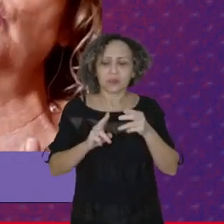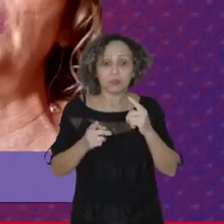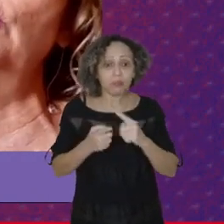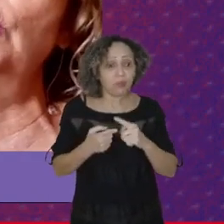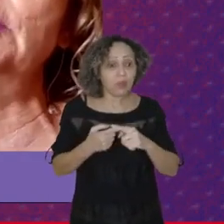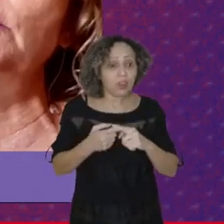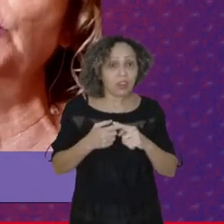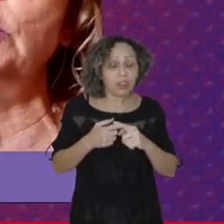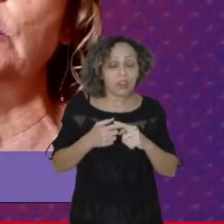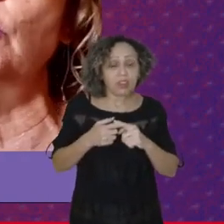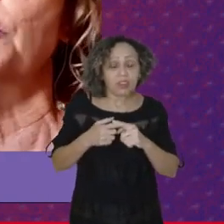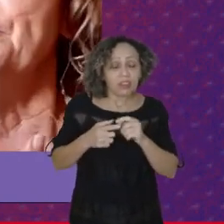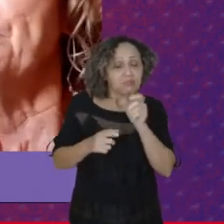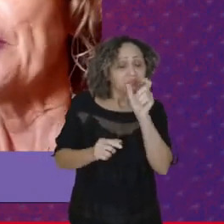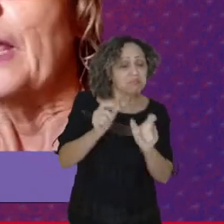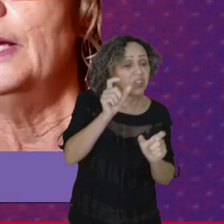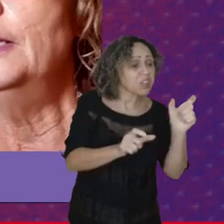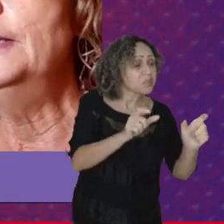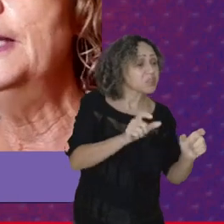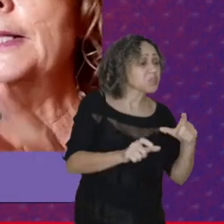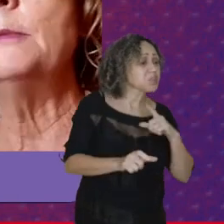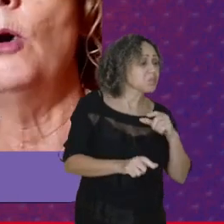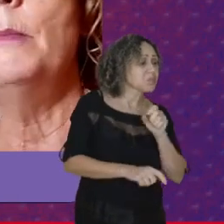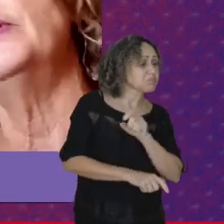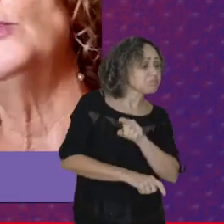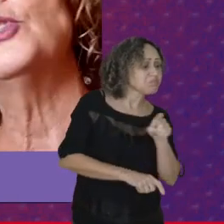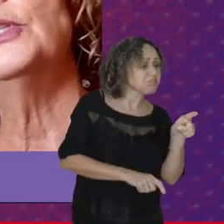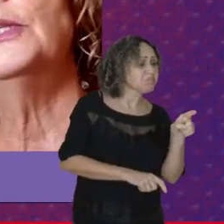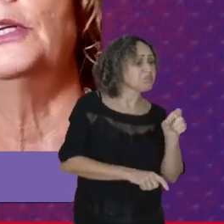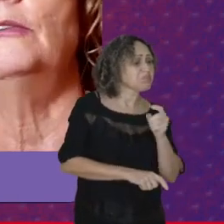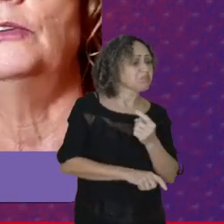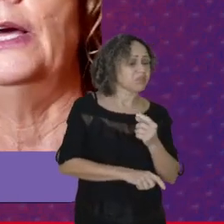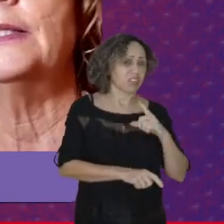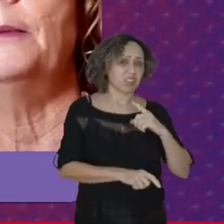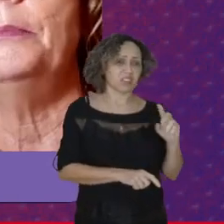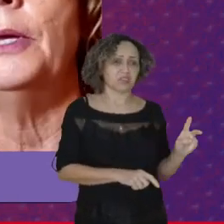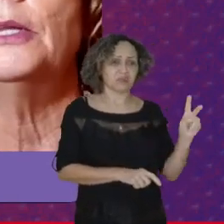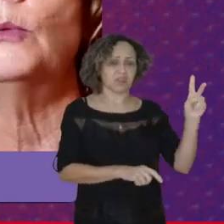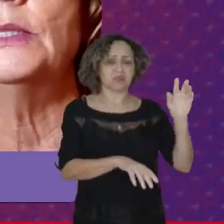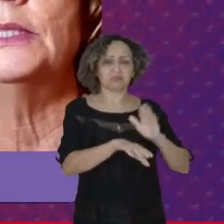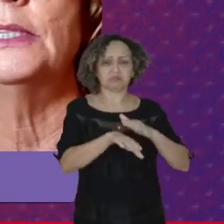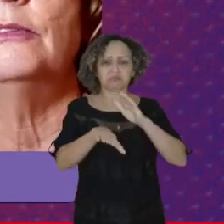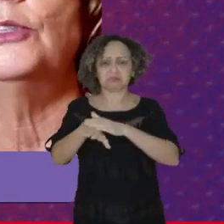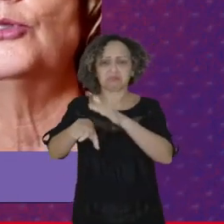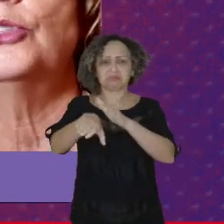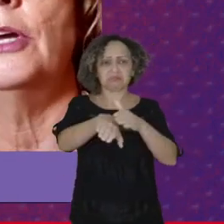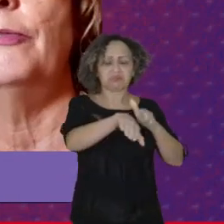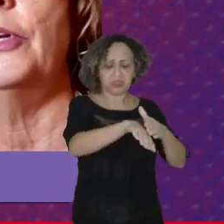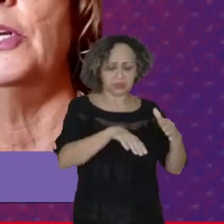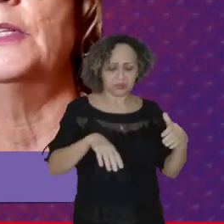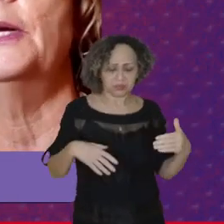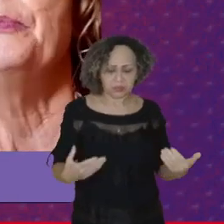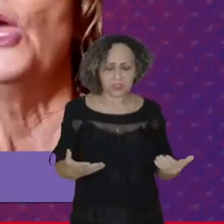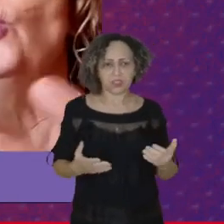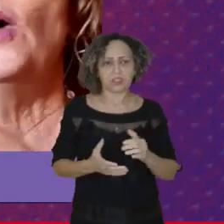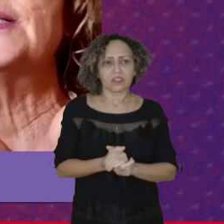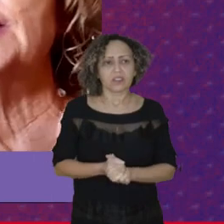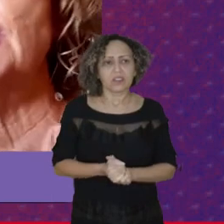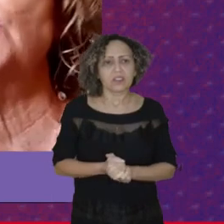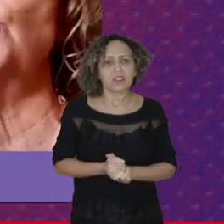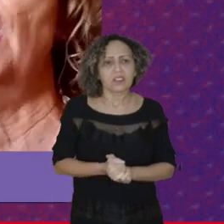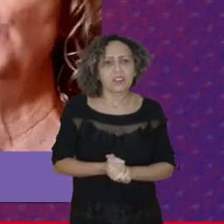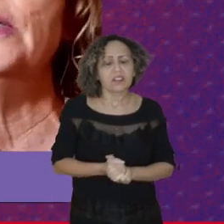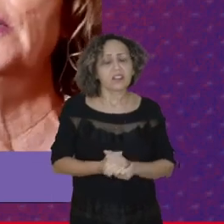também tem os seus valores embutidos. E nesse momento a gente teve essa perda com esses serviços de referência,